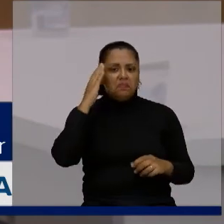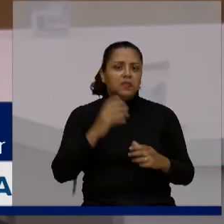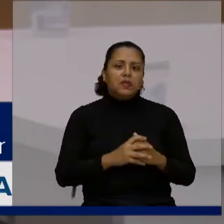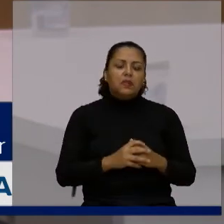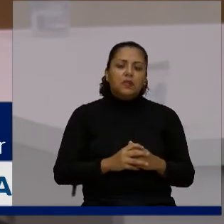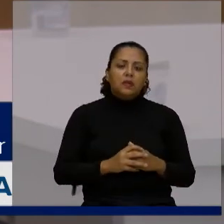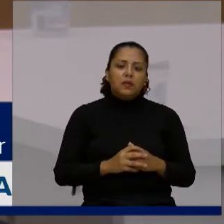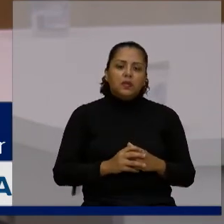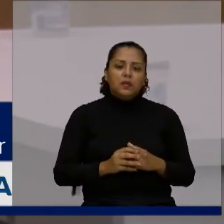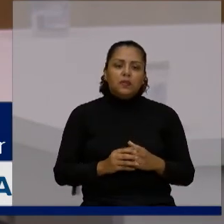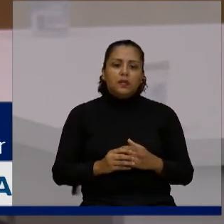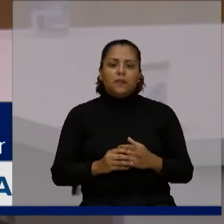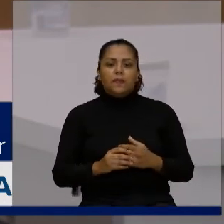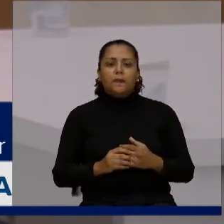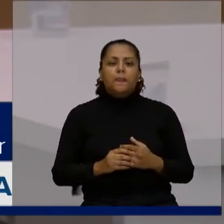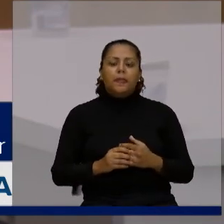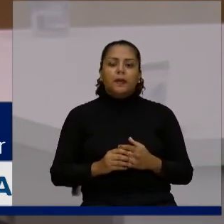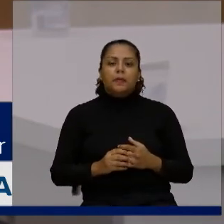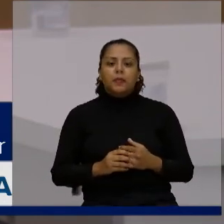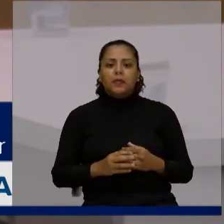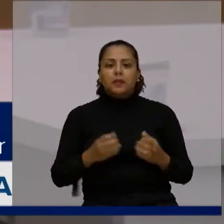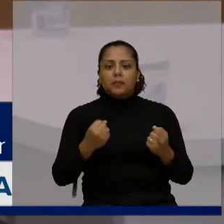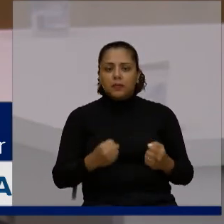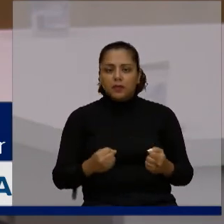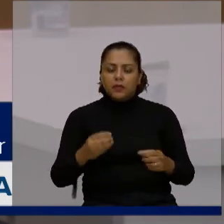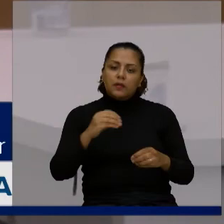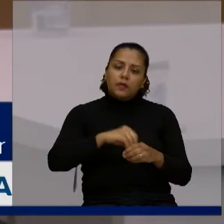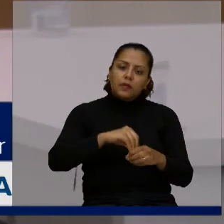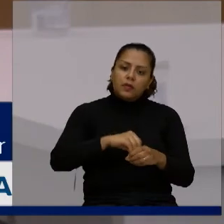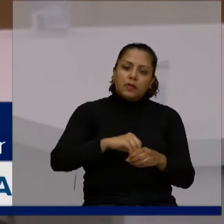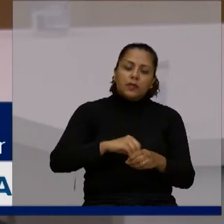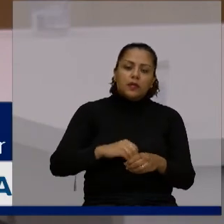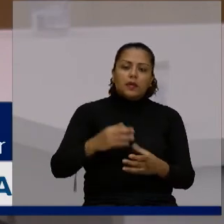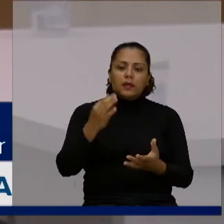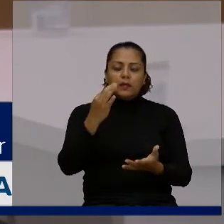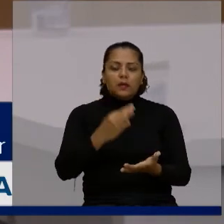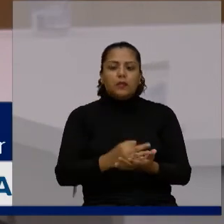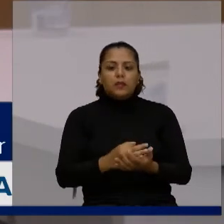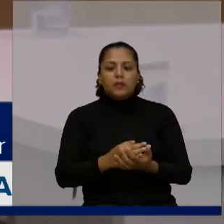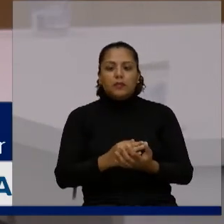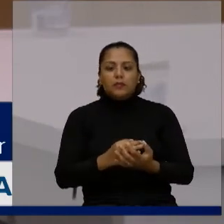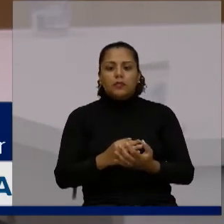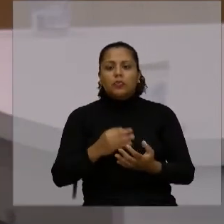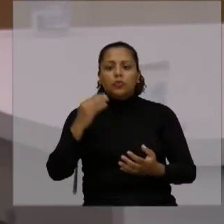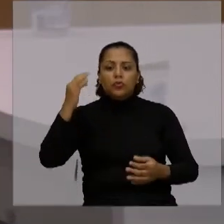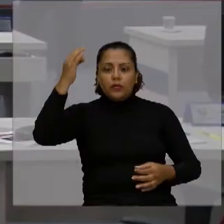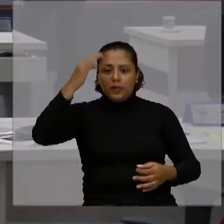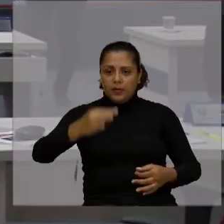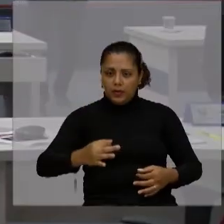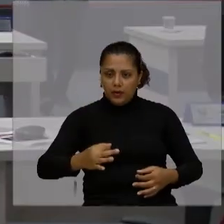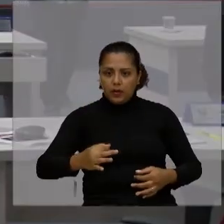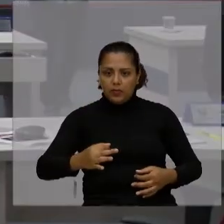adendo para que a gente possa votar com consciência acerca disso.